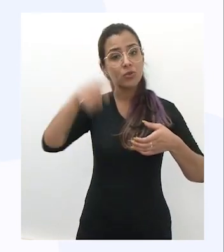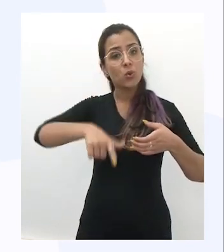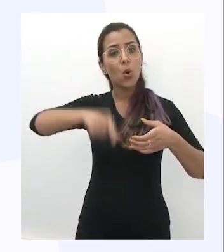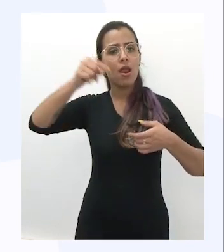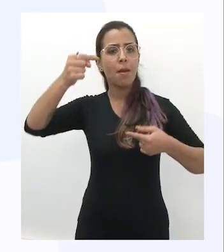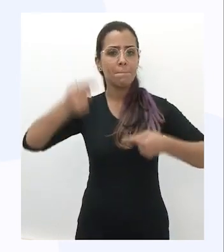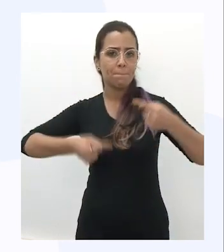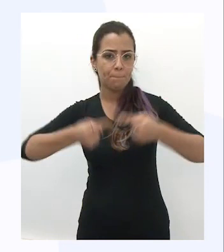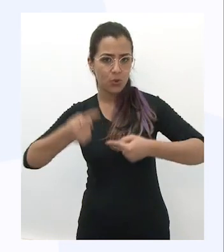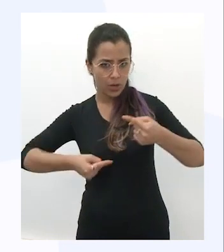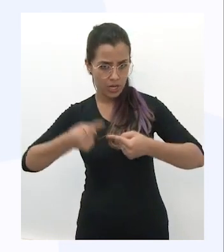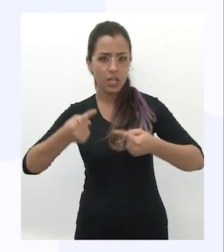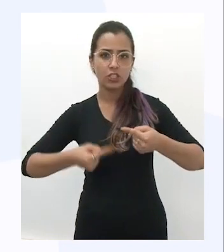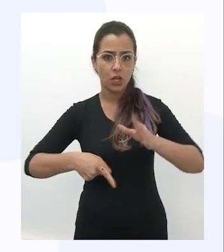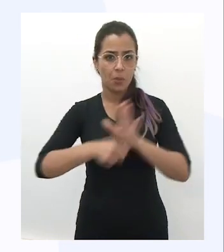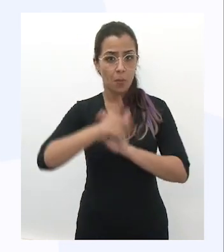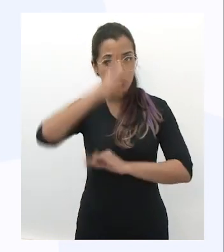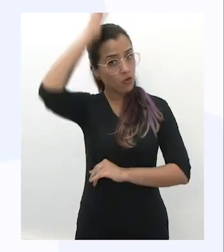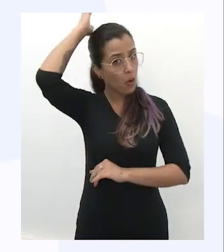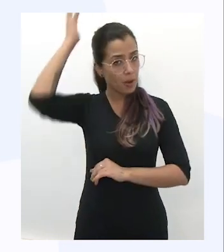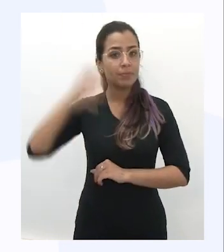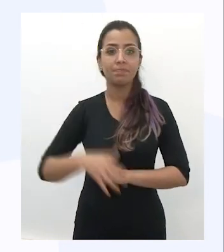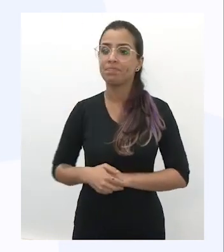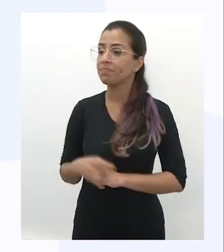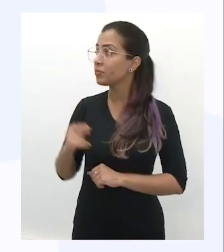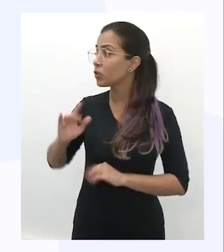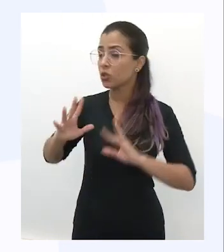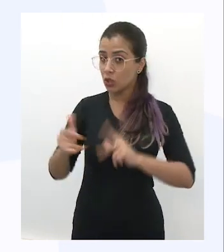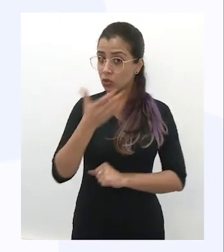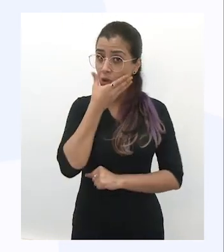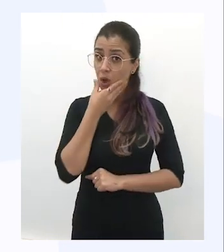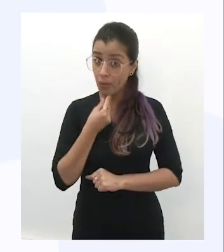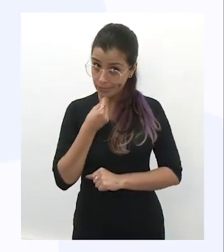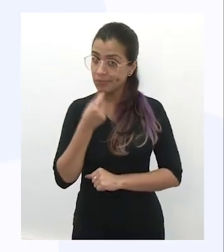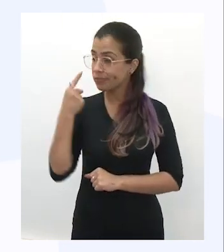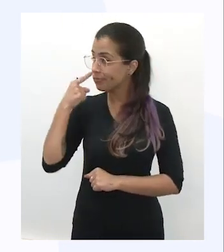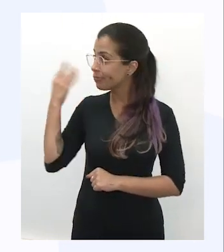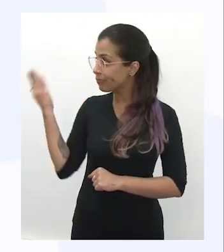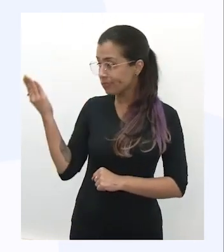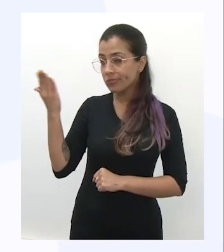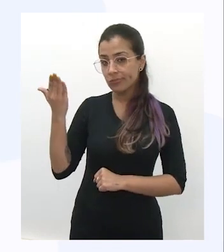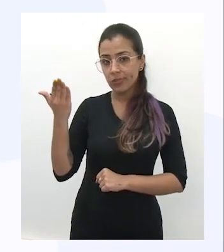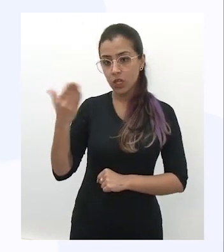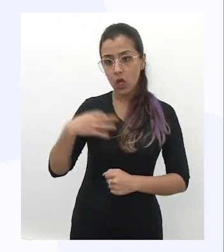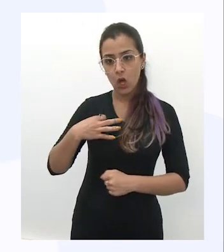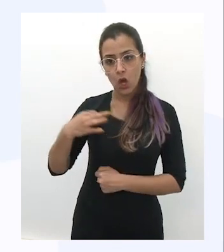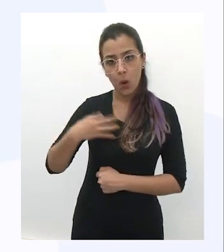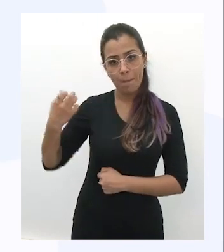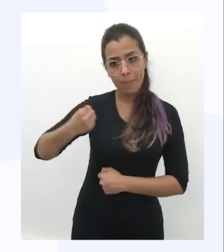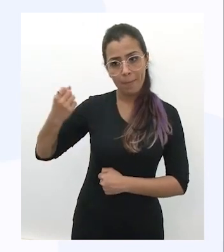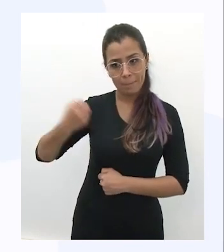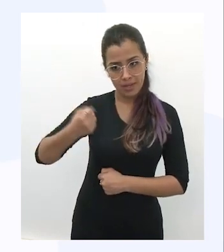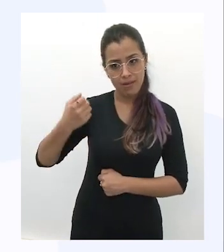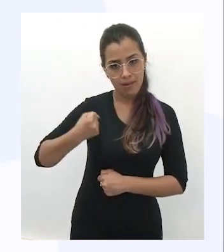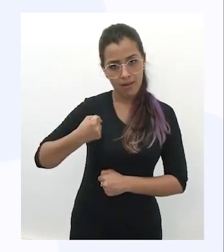políticas, administrativas de Roma. Então, todos esses homens que vocês estão vendo aí vestidos de branco, com certeza fazem parte da elite, né? Eles